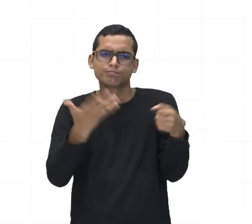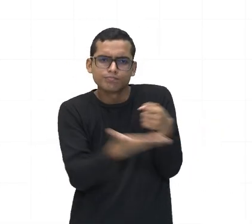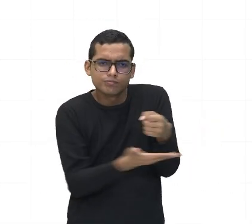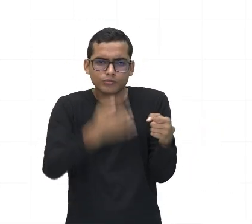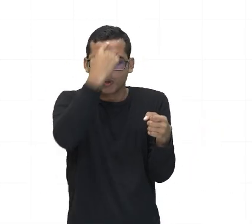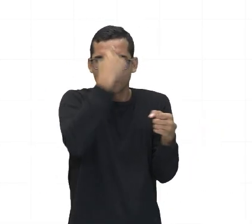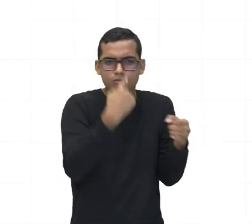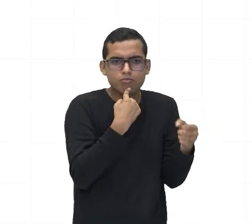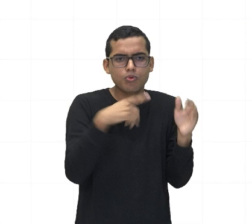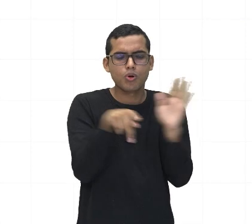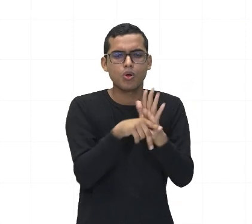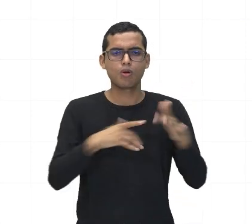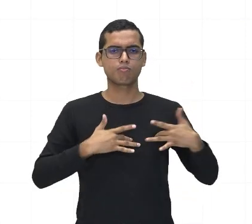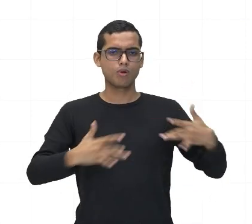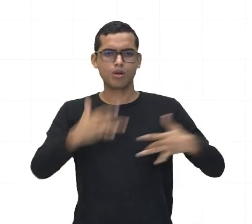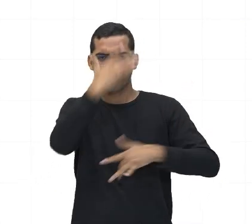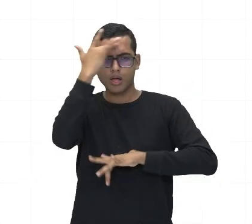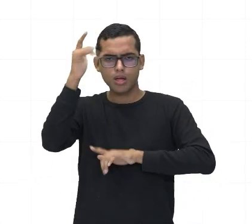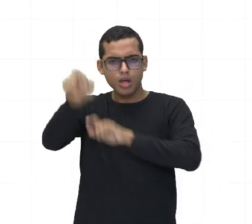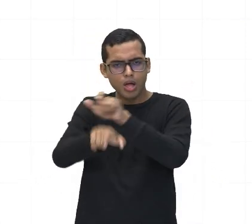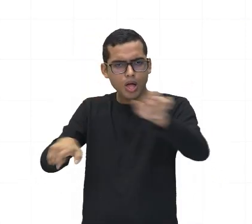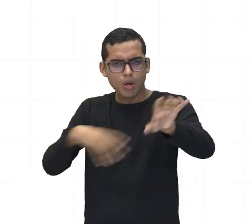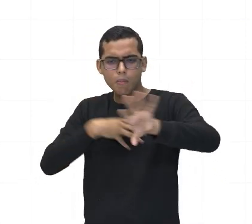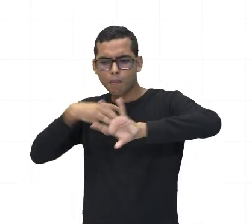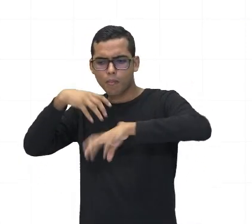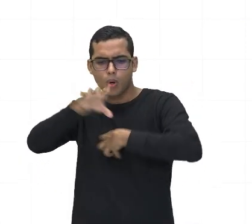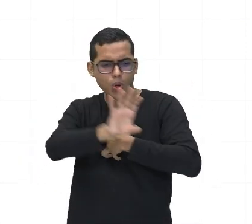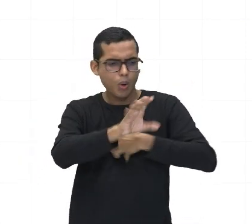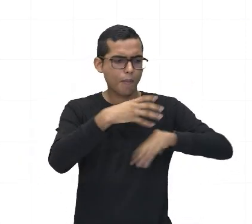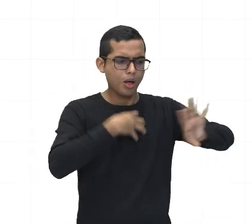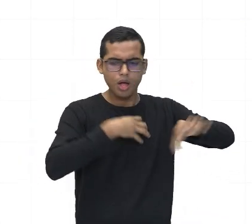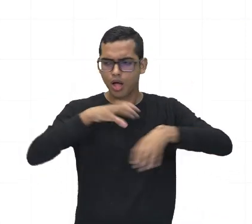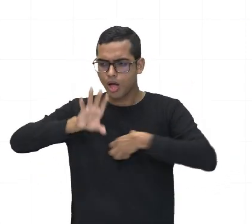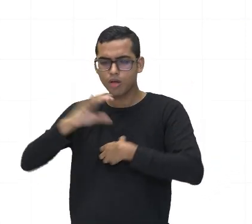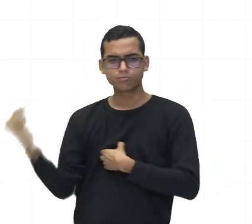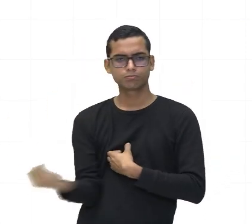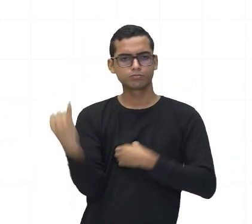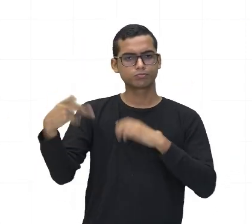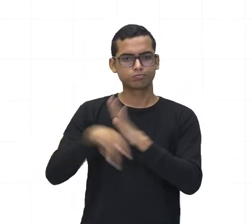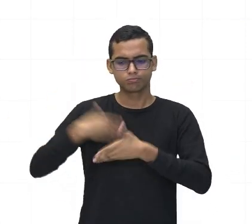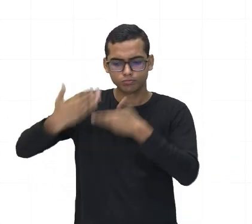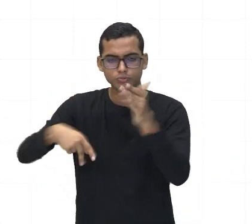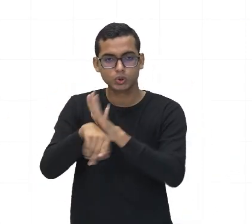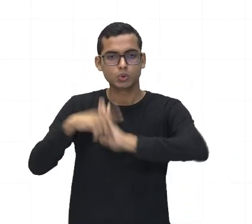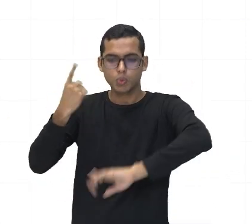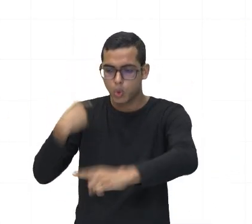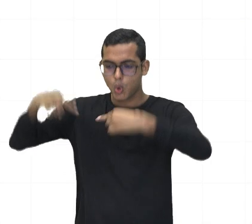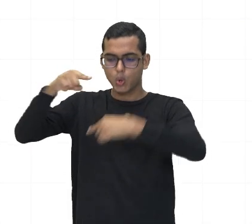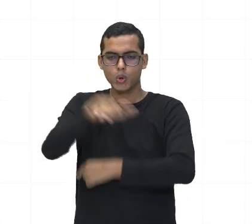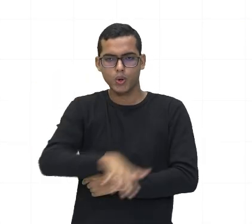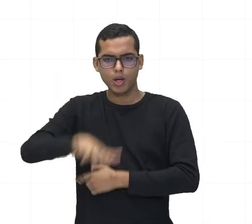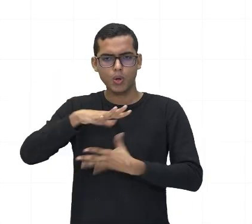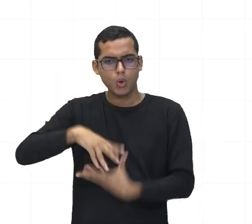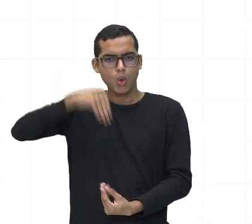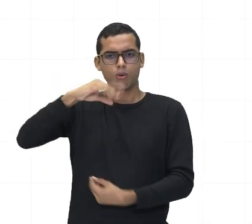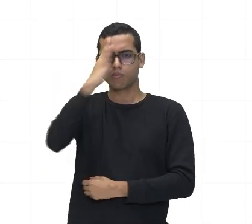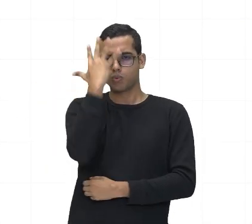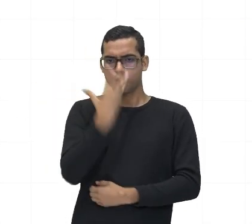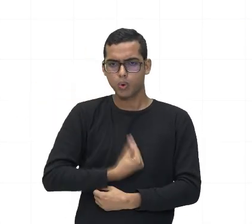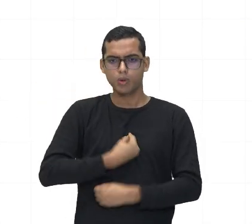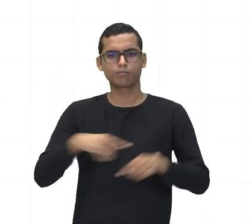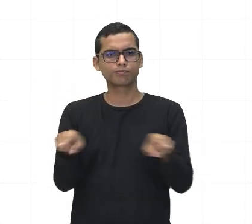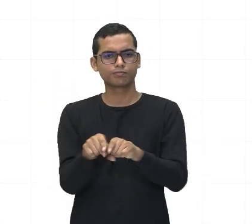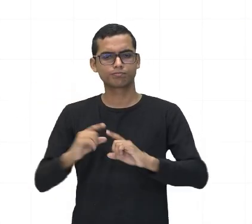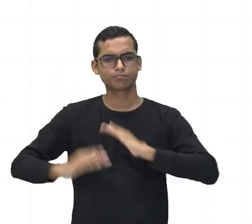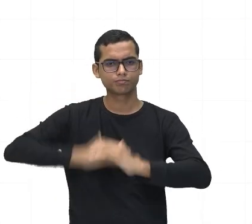baseadas no caráter solidário entre as pessoas como fundamentais para o processo de evolução espiritual de seus fiéis. E